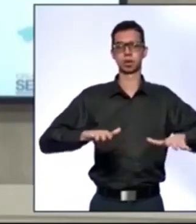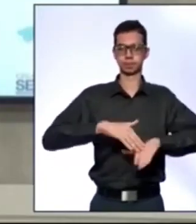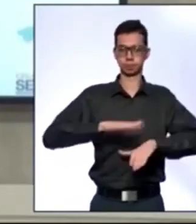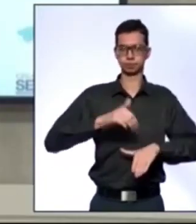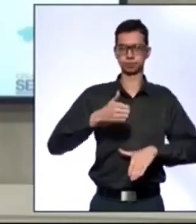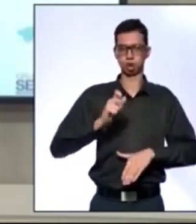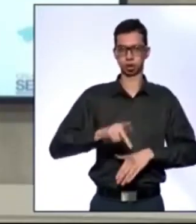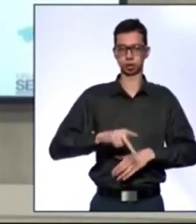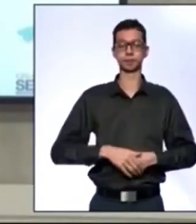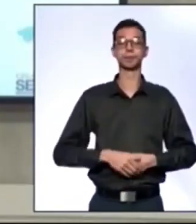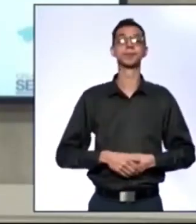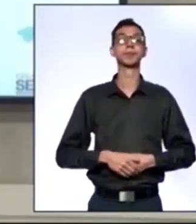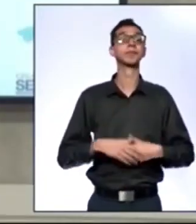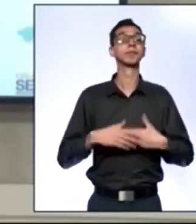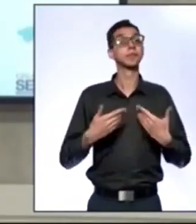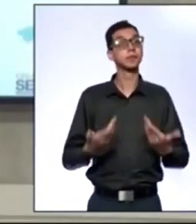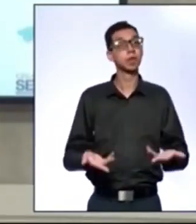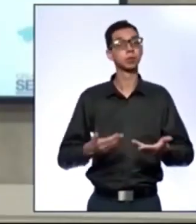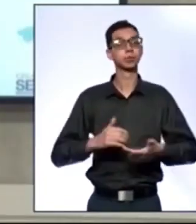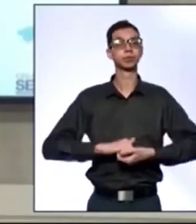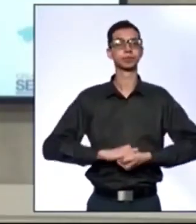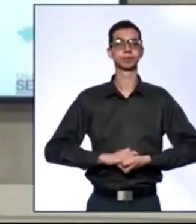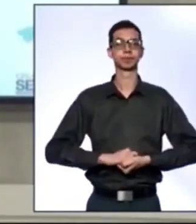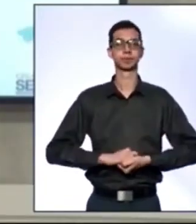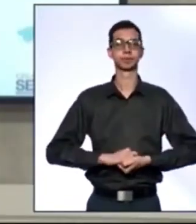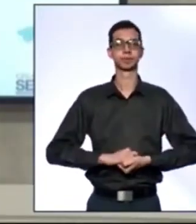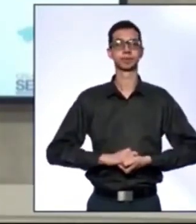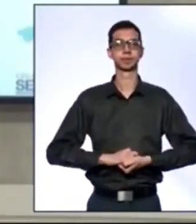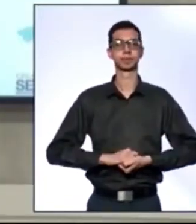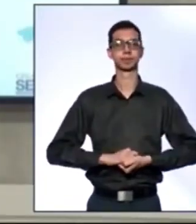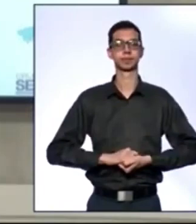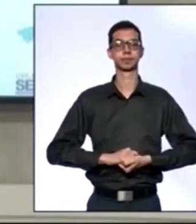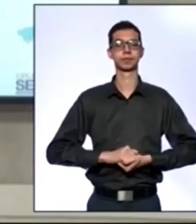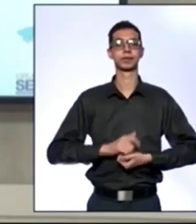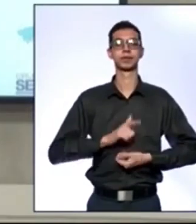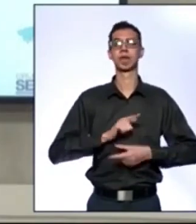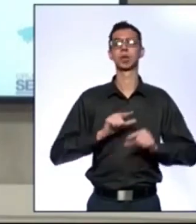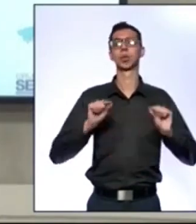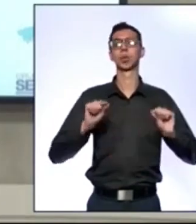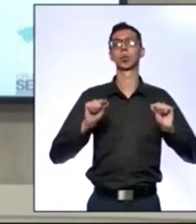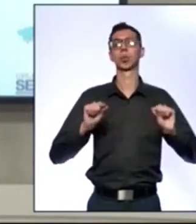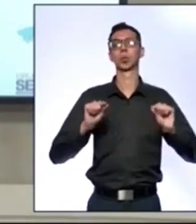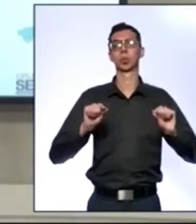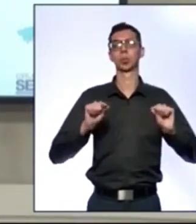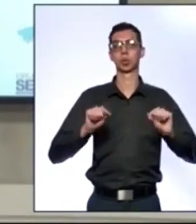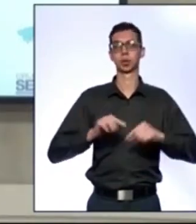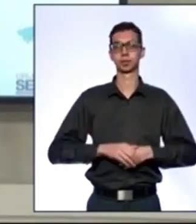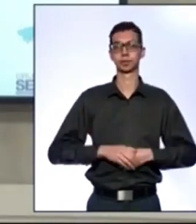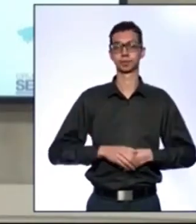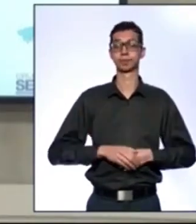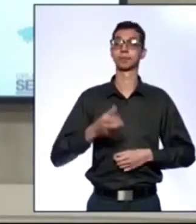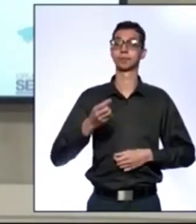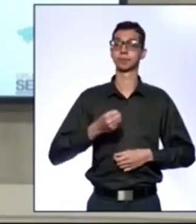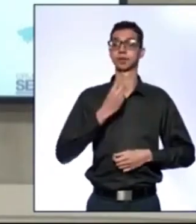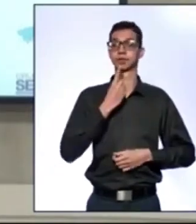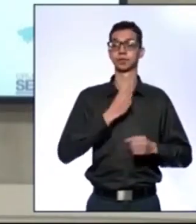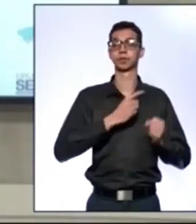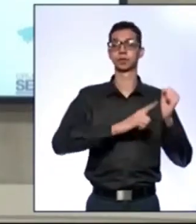Certo? E aí, então, você vai ter um aumento na quantidade de linfócitos